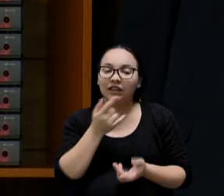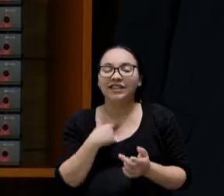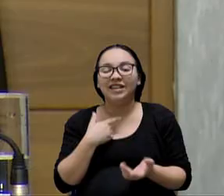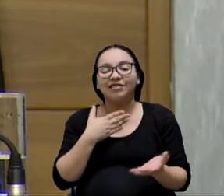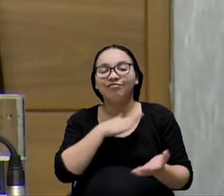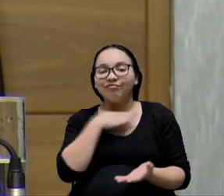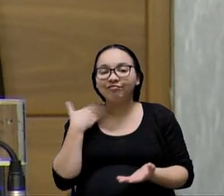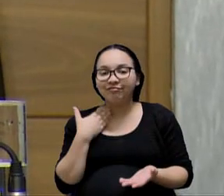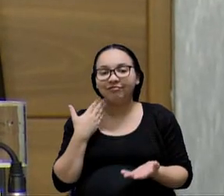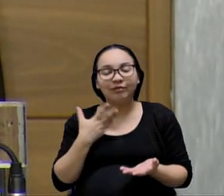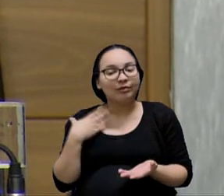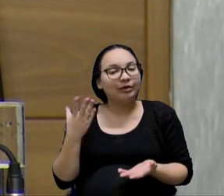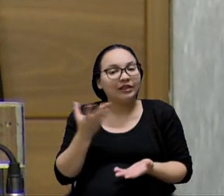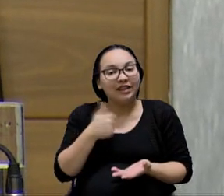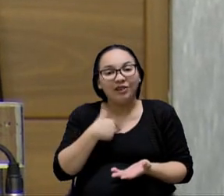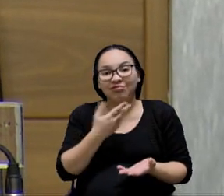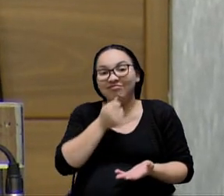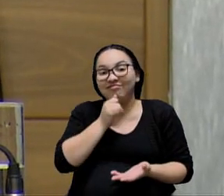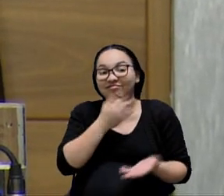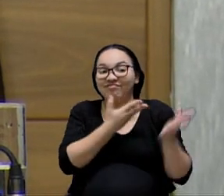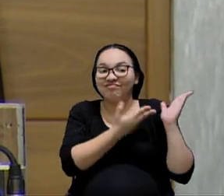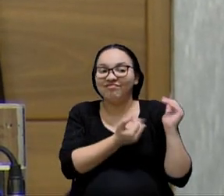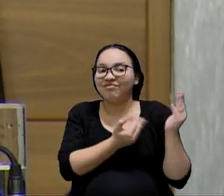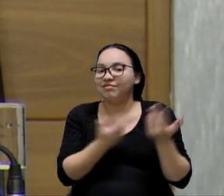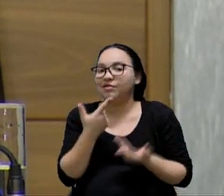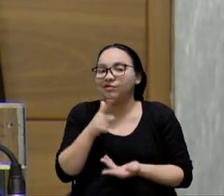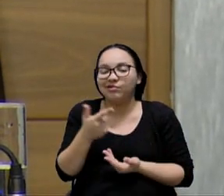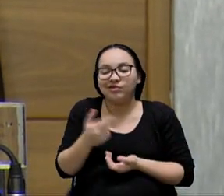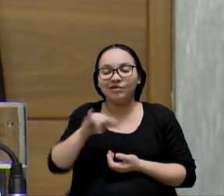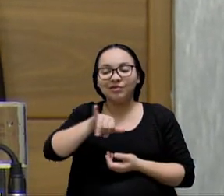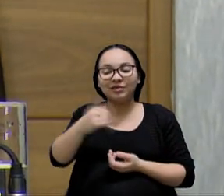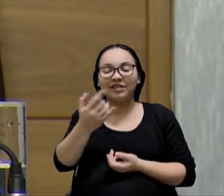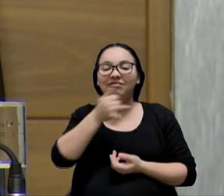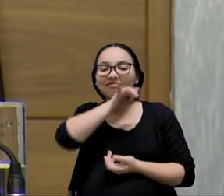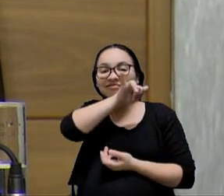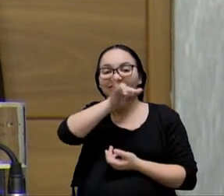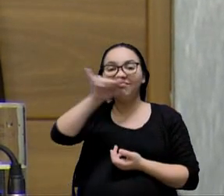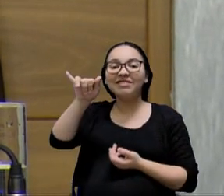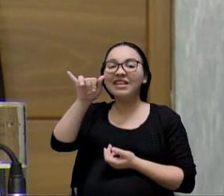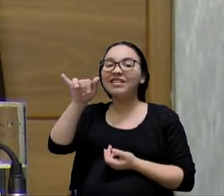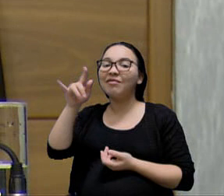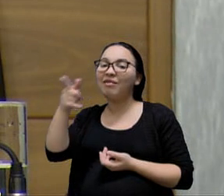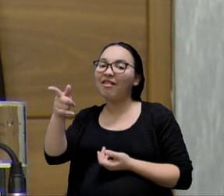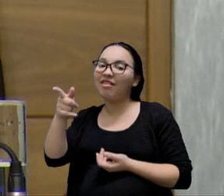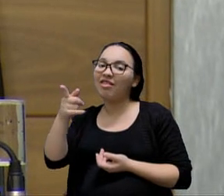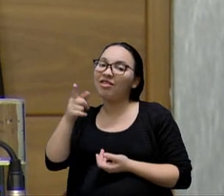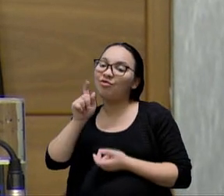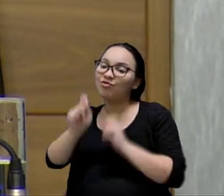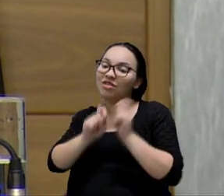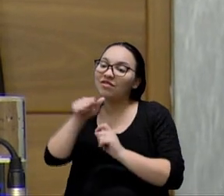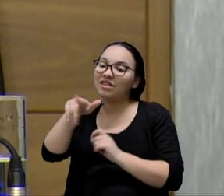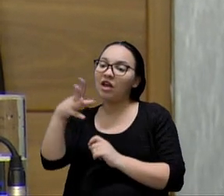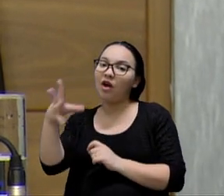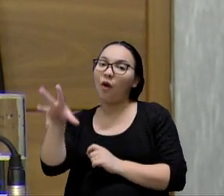muito cedo. Não tive a oportunidade de dizer a ele o que você escutou da sua